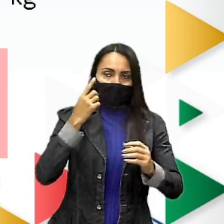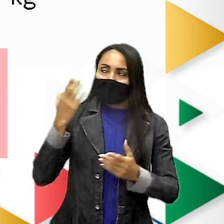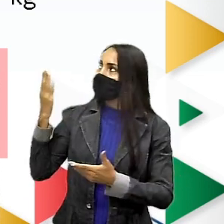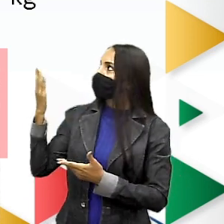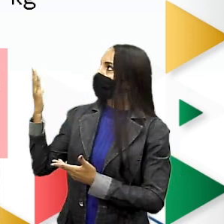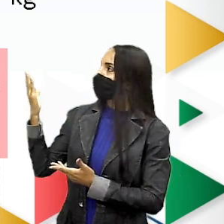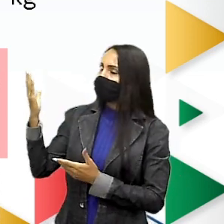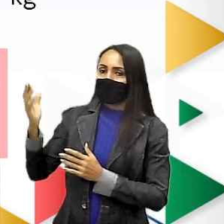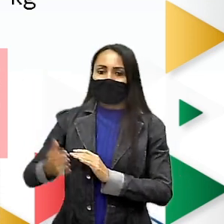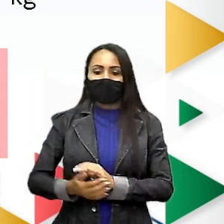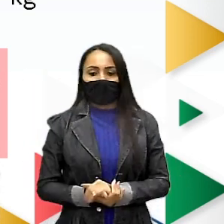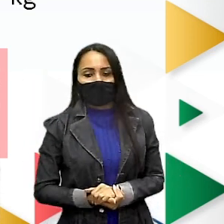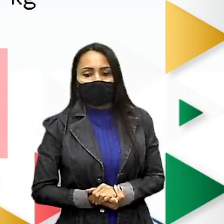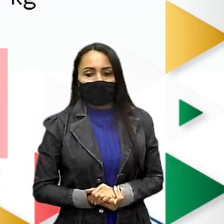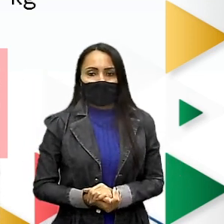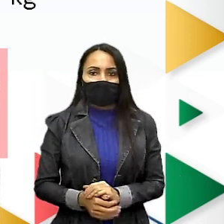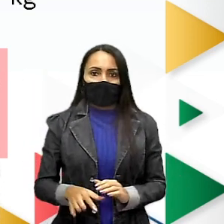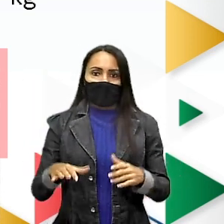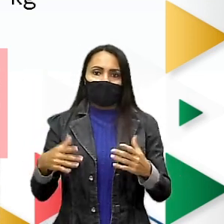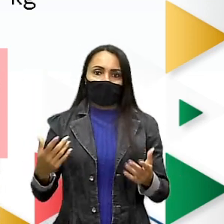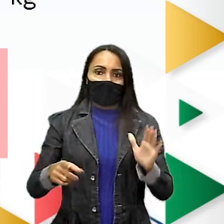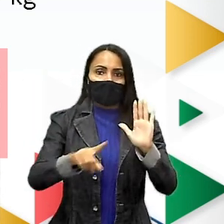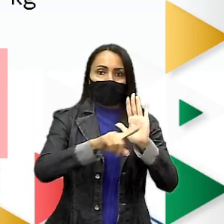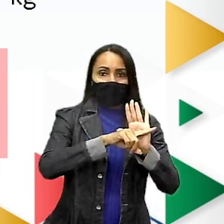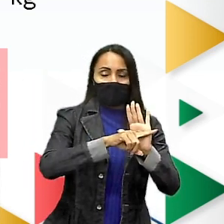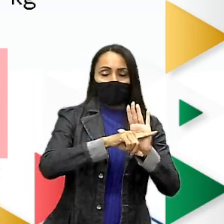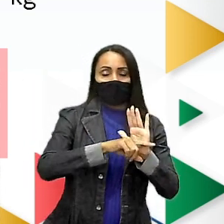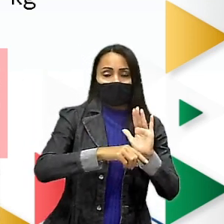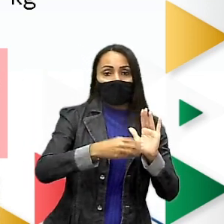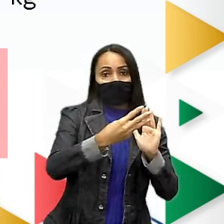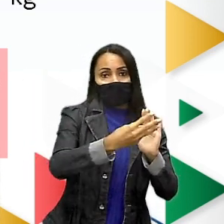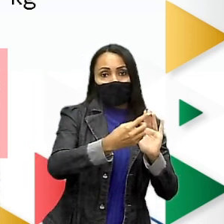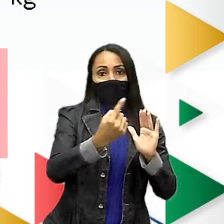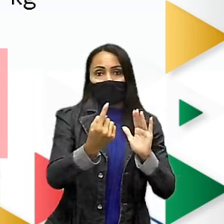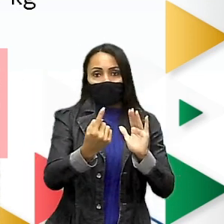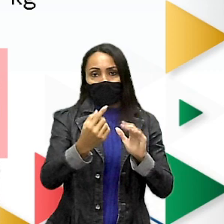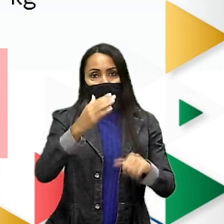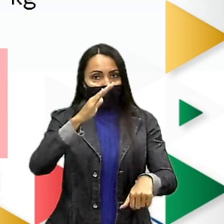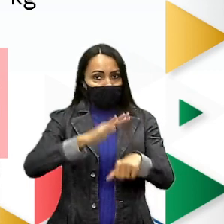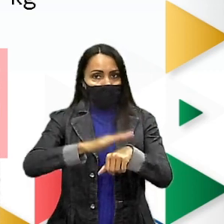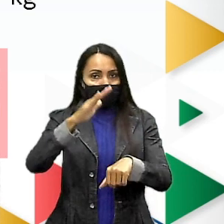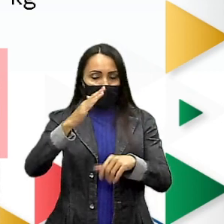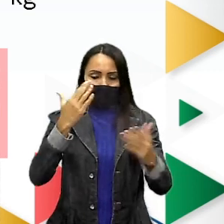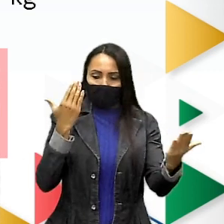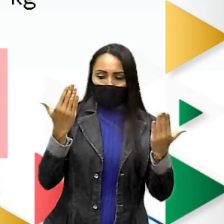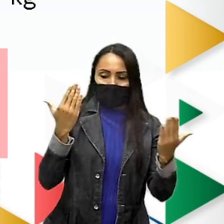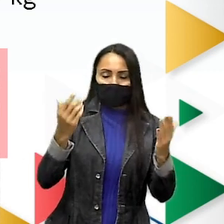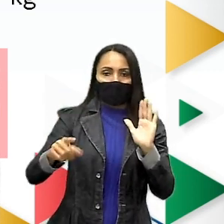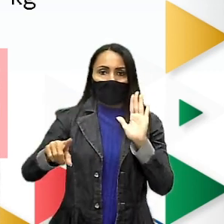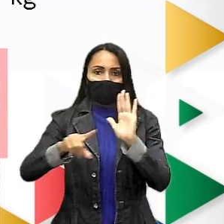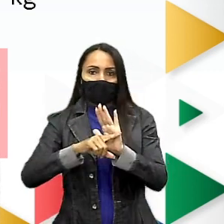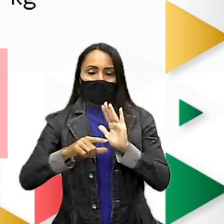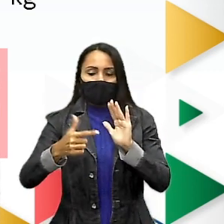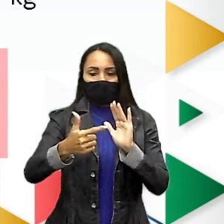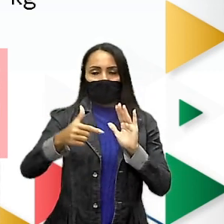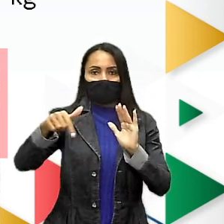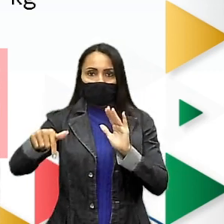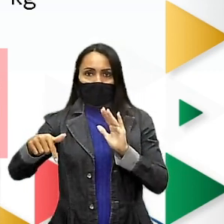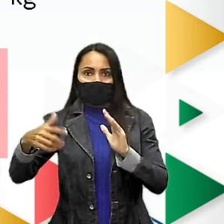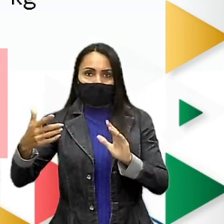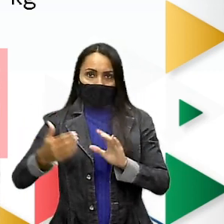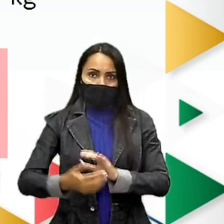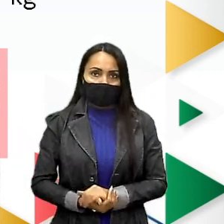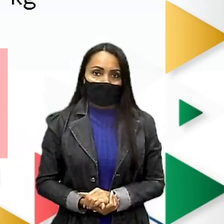fechado? Então, é claro que menos 31 é muito maior, o que quer dizer claramente que a massa do